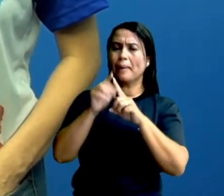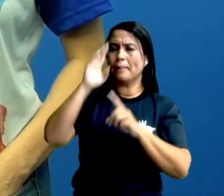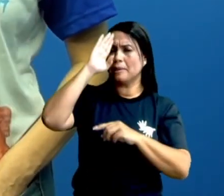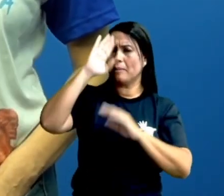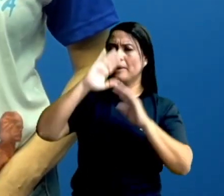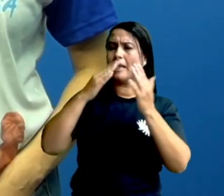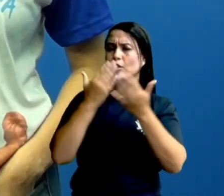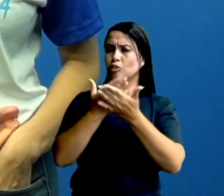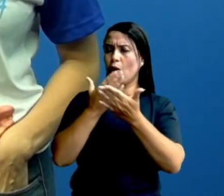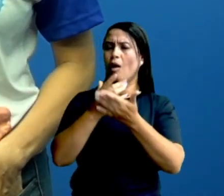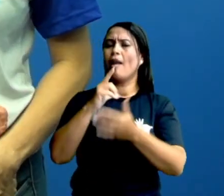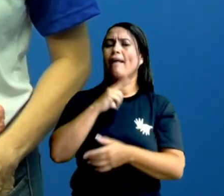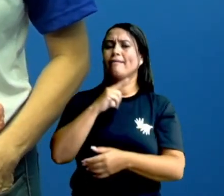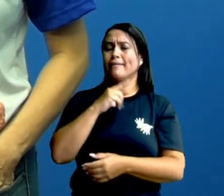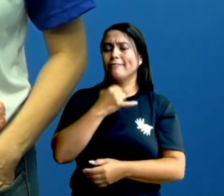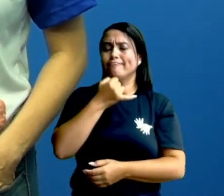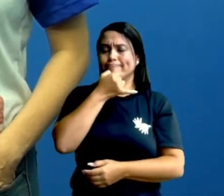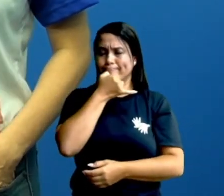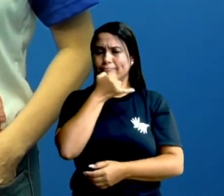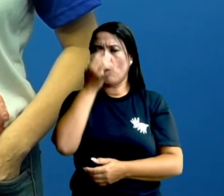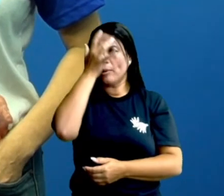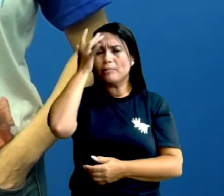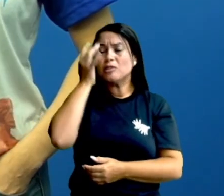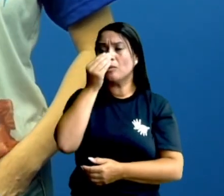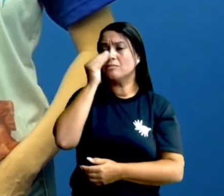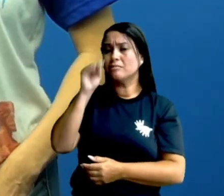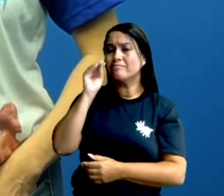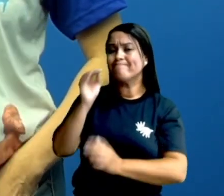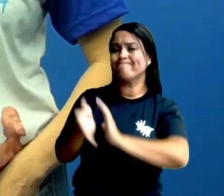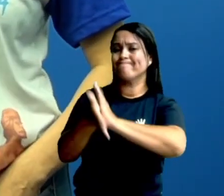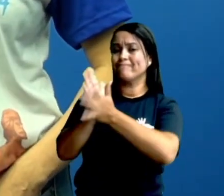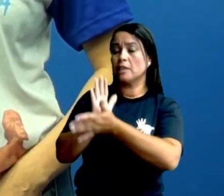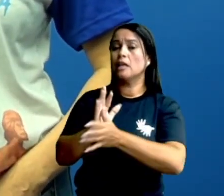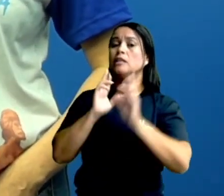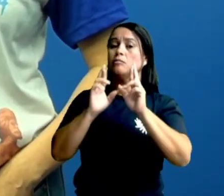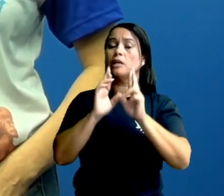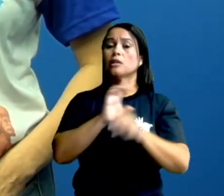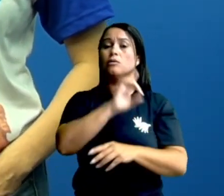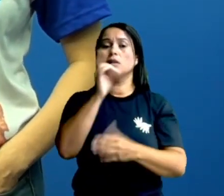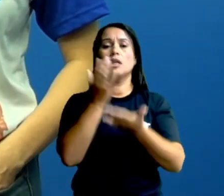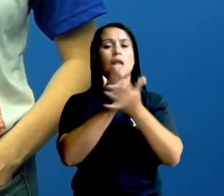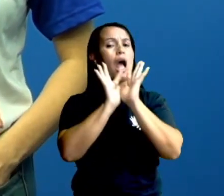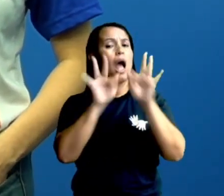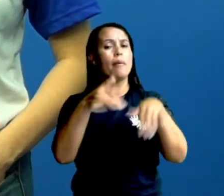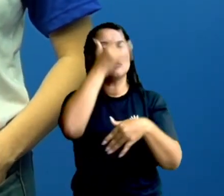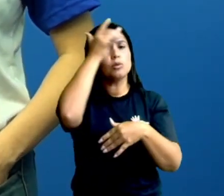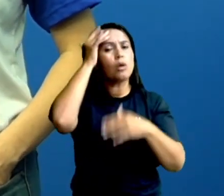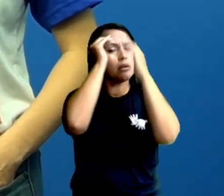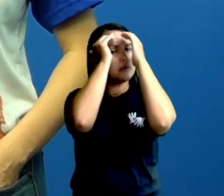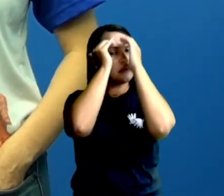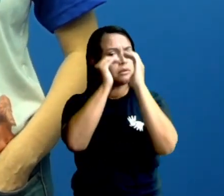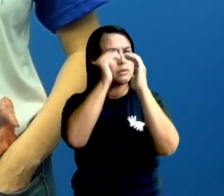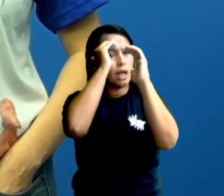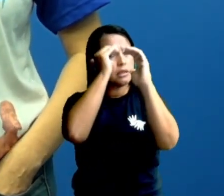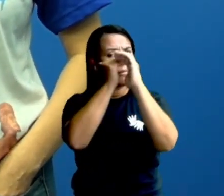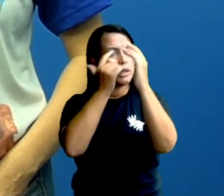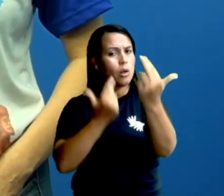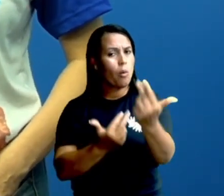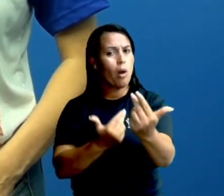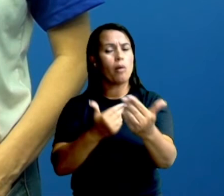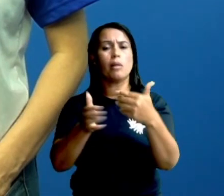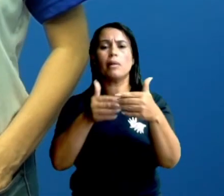escolas a gente ainda vê isso, infelizmente. Esperamos que um dia isso acabe, tá? E todo mundo se respeite, independente de